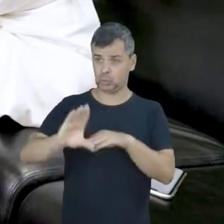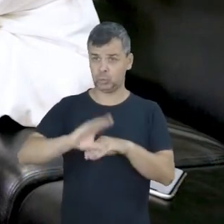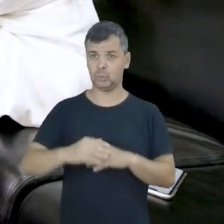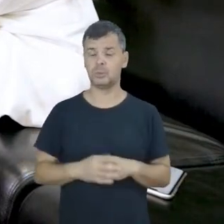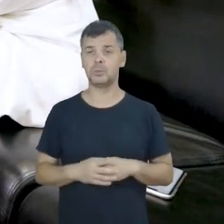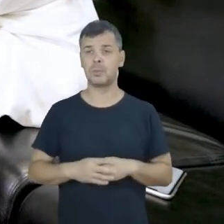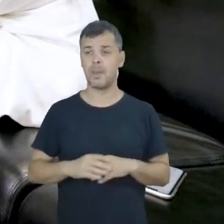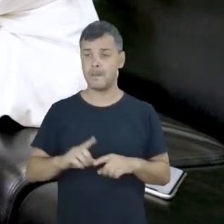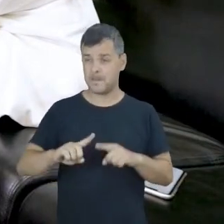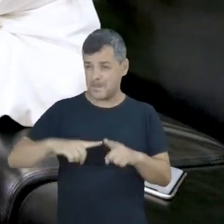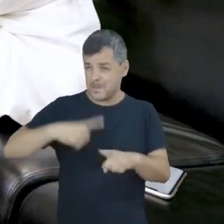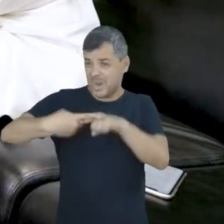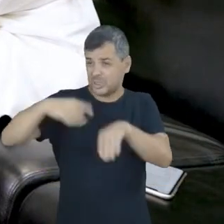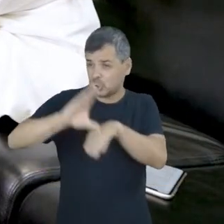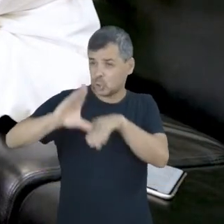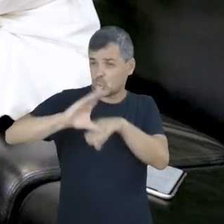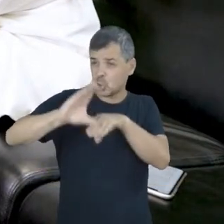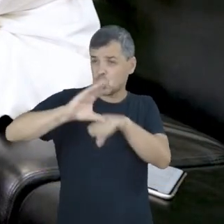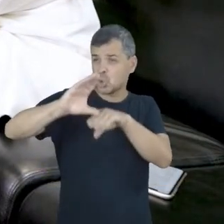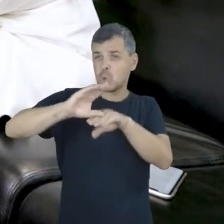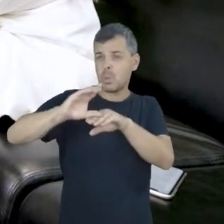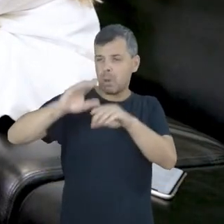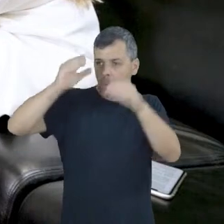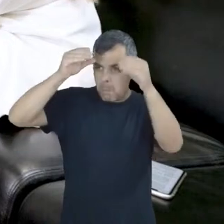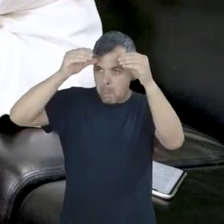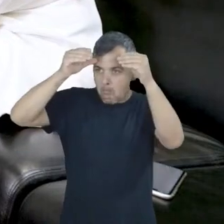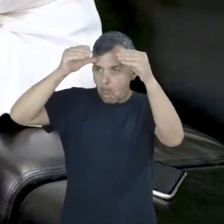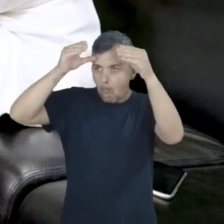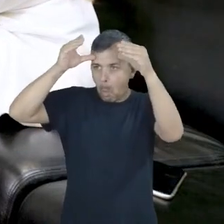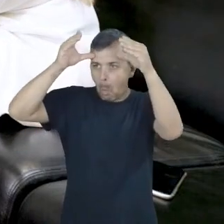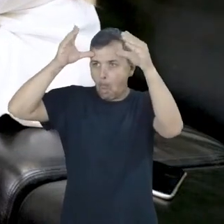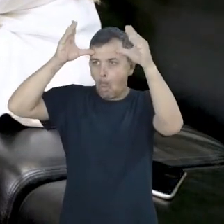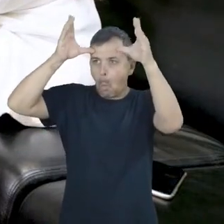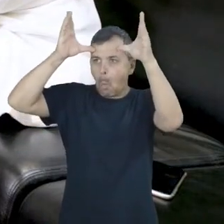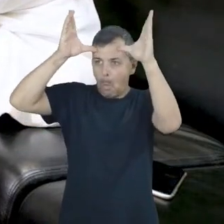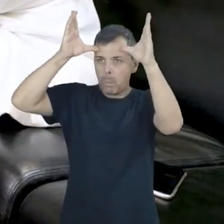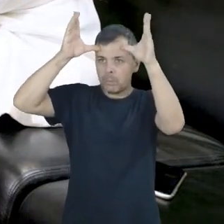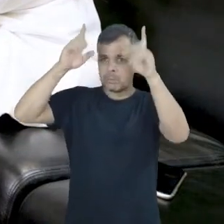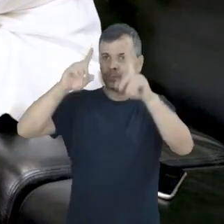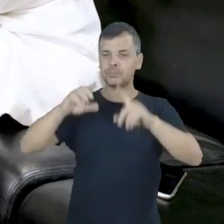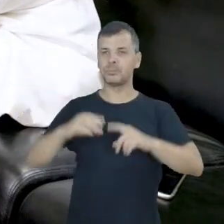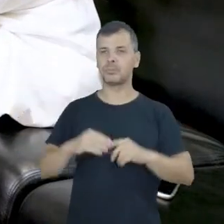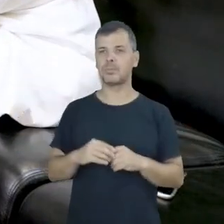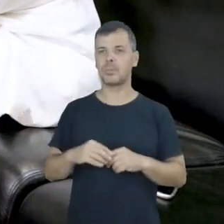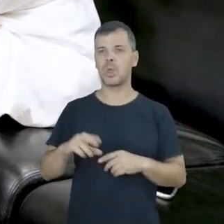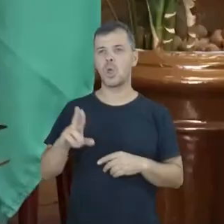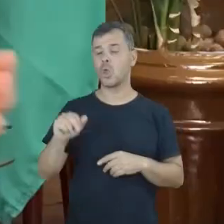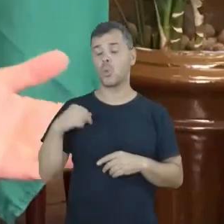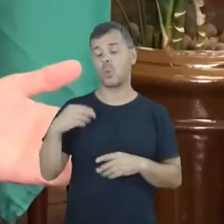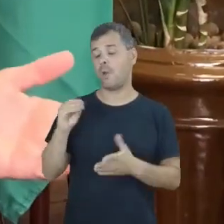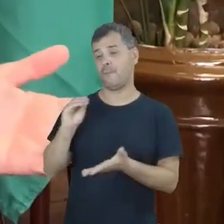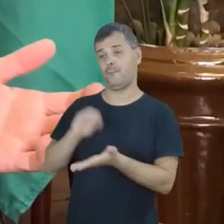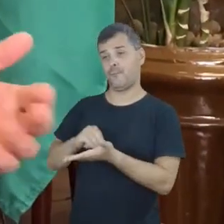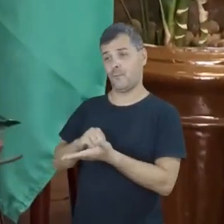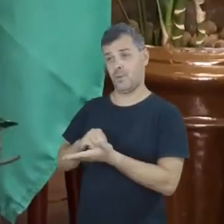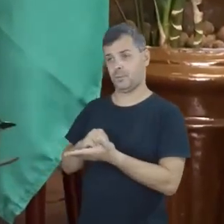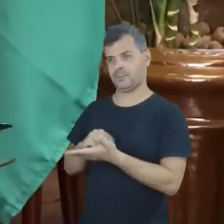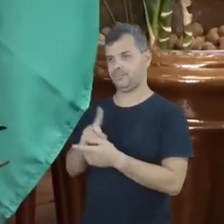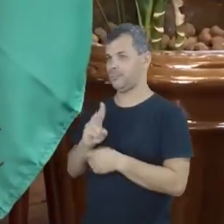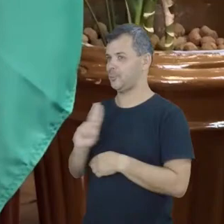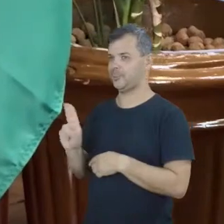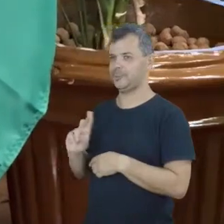E quanto mais capacitado, quanto mais conhecimento, né, conhecimento nunca sobra, pode